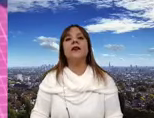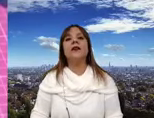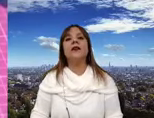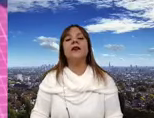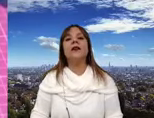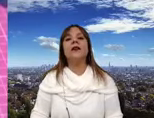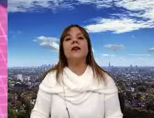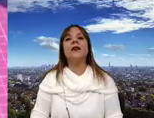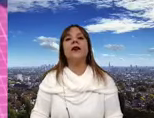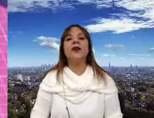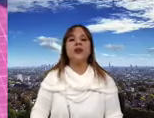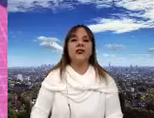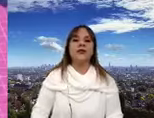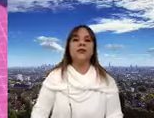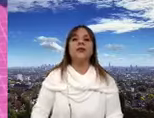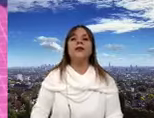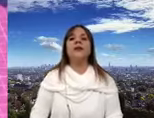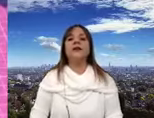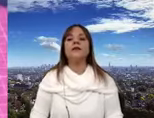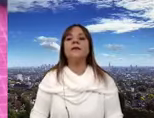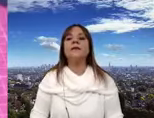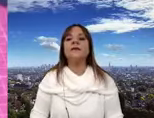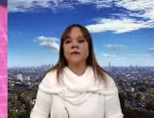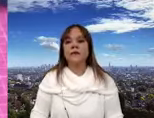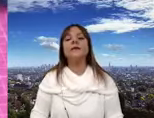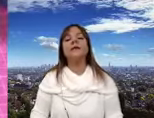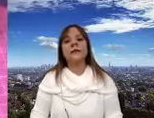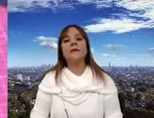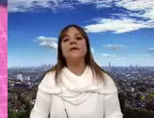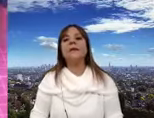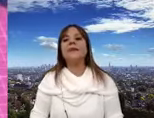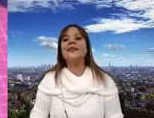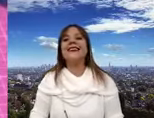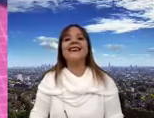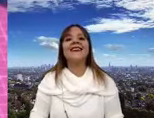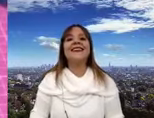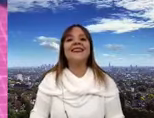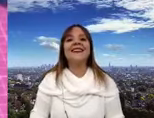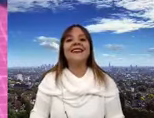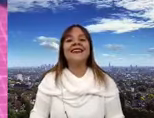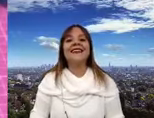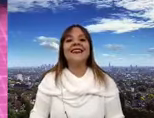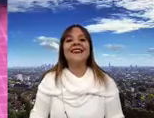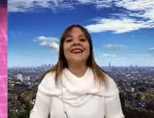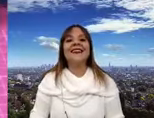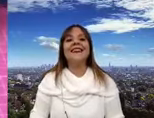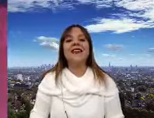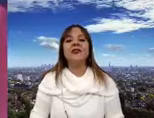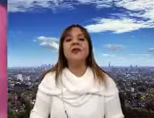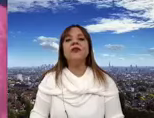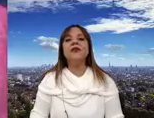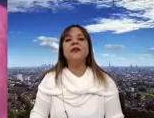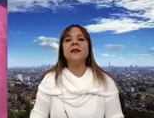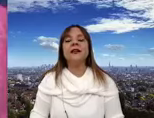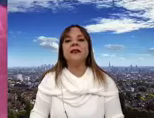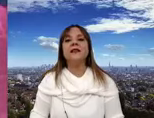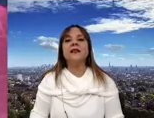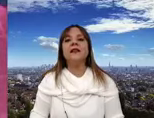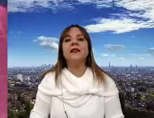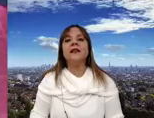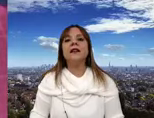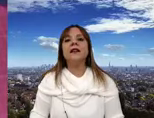isso. Ótimo. Se não quiser de pendurar, tem esse molde aqui, ó. Tá nos moldes também.